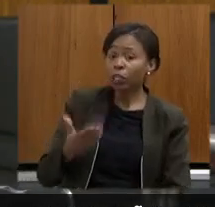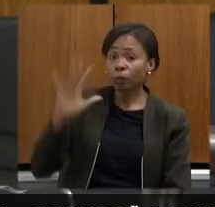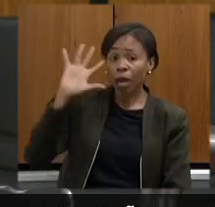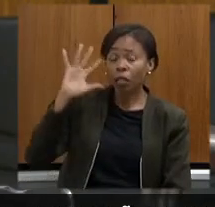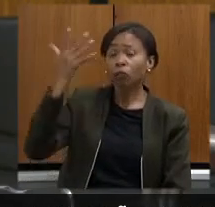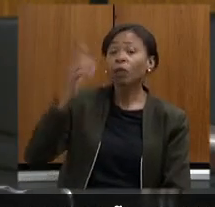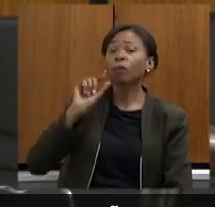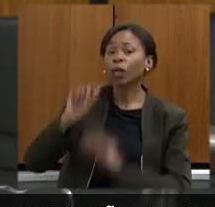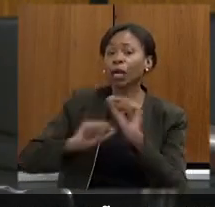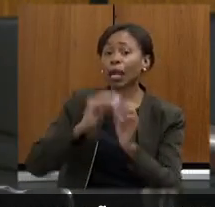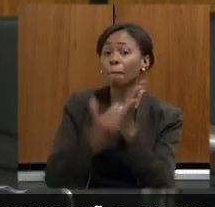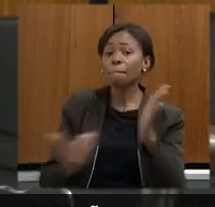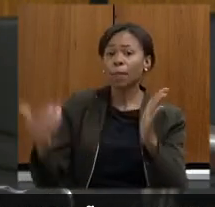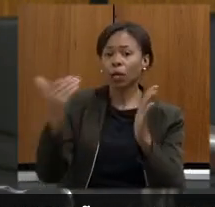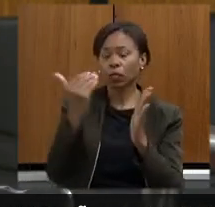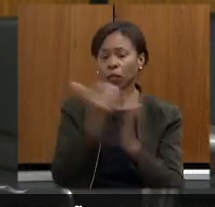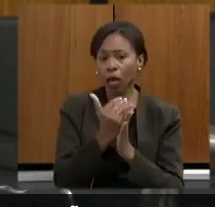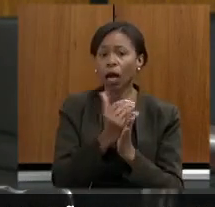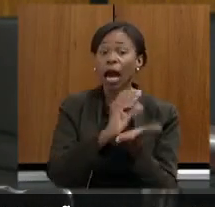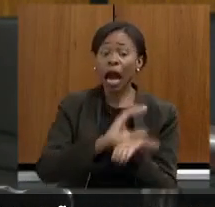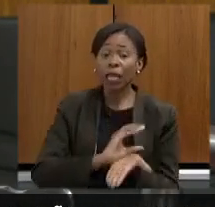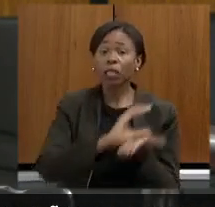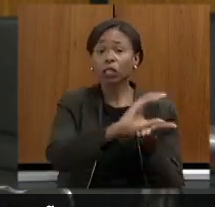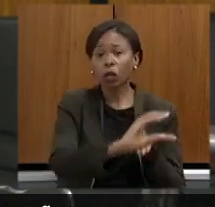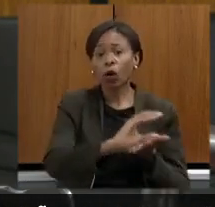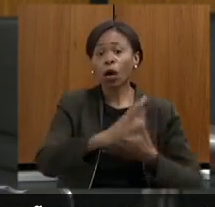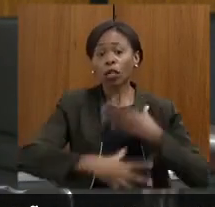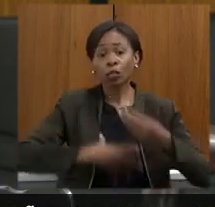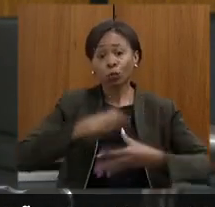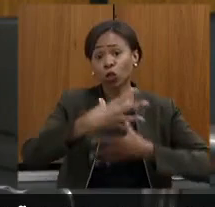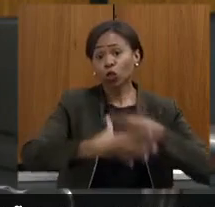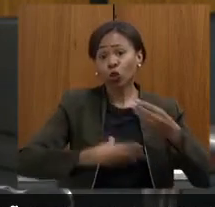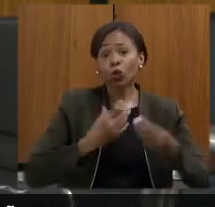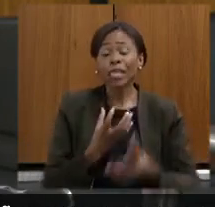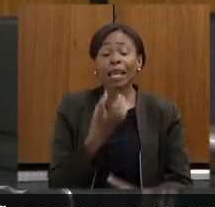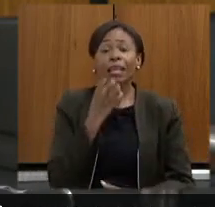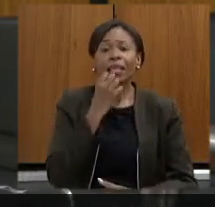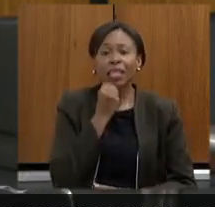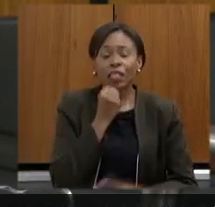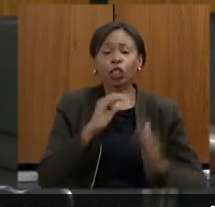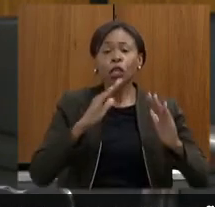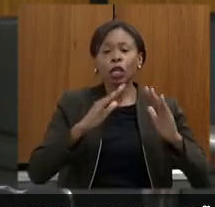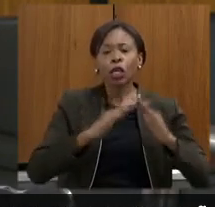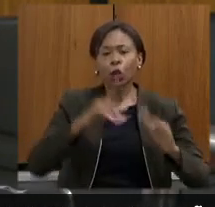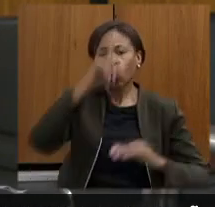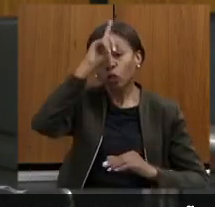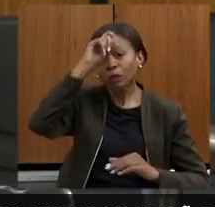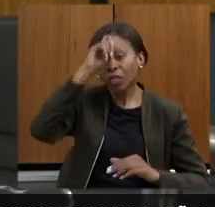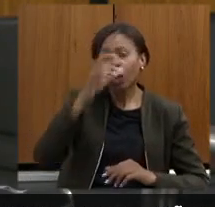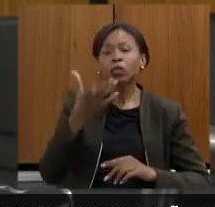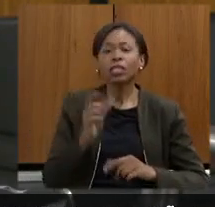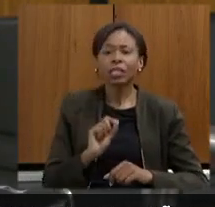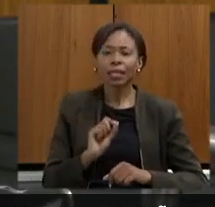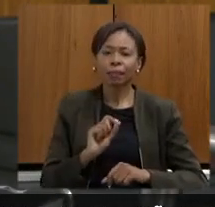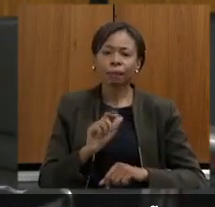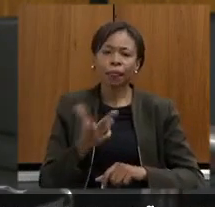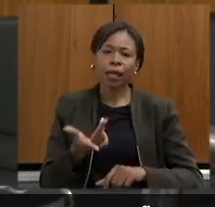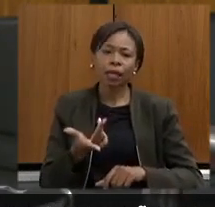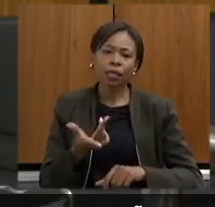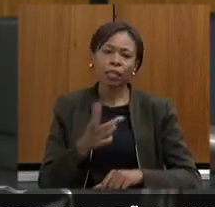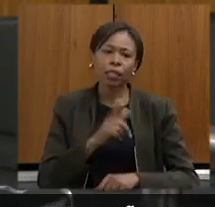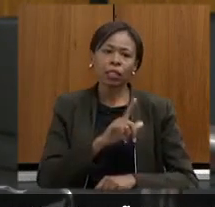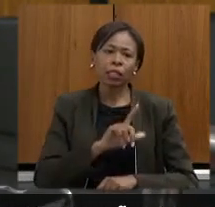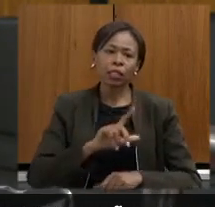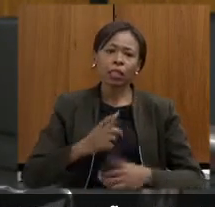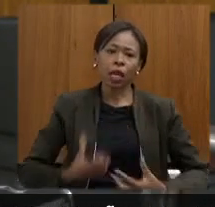ampliado o valor de indenização a ser paga aos filhos de pessoas empregadas em Colônia de hansenianos é até o momento nós não tivemos